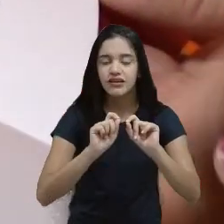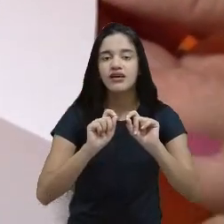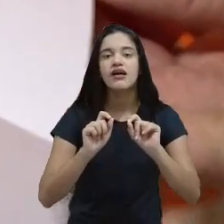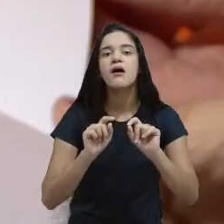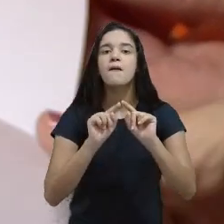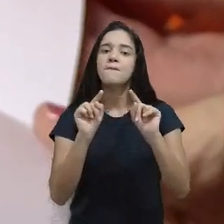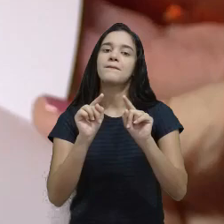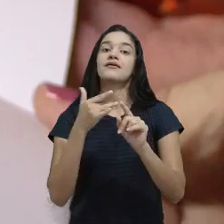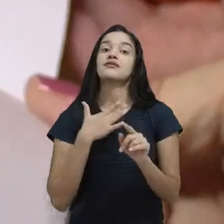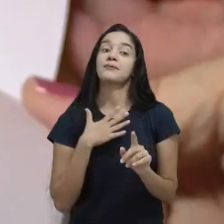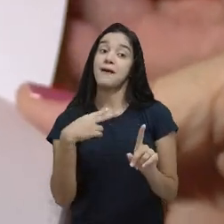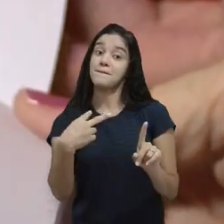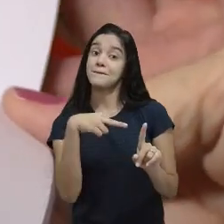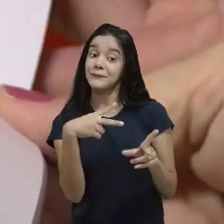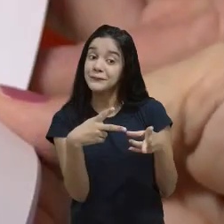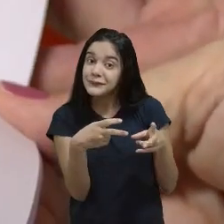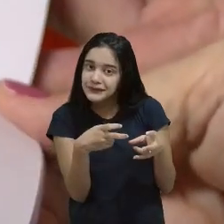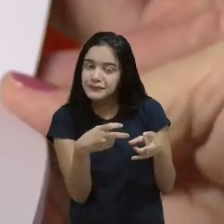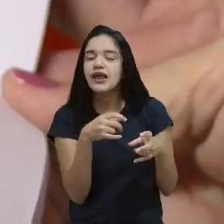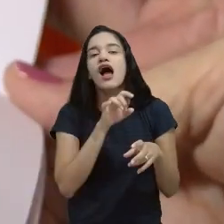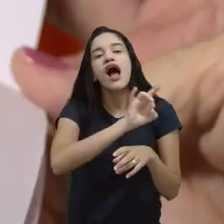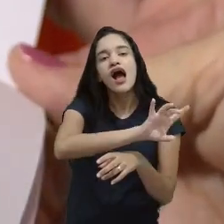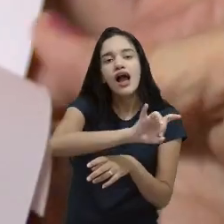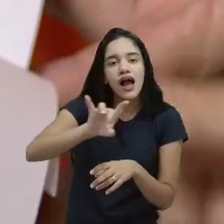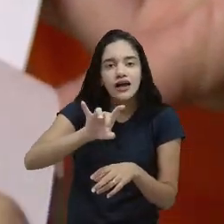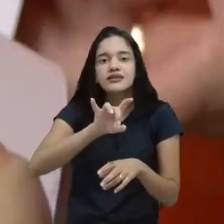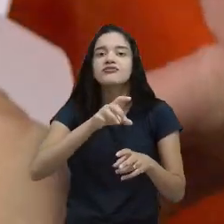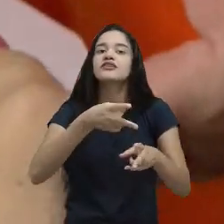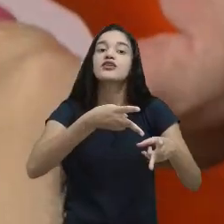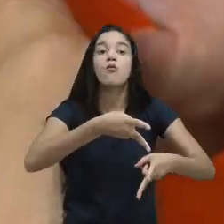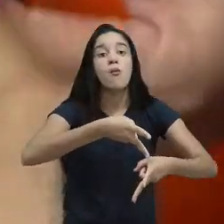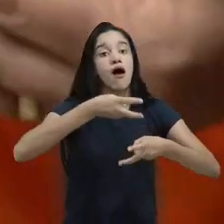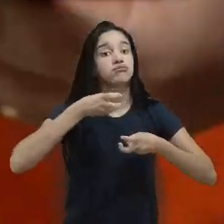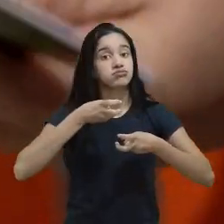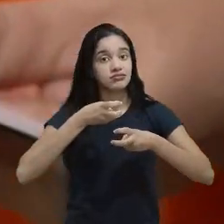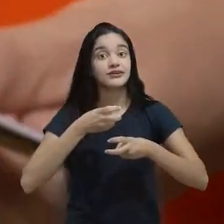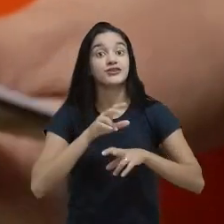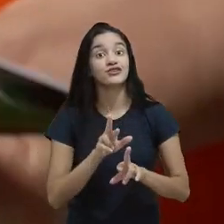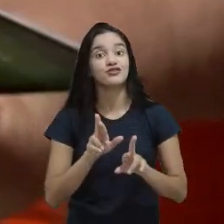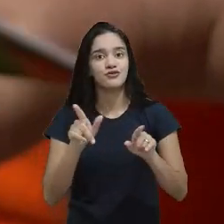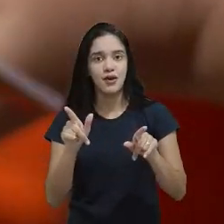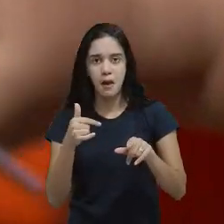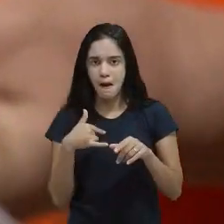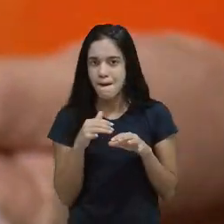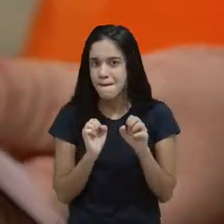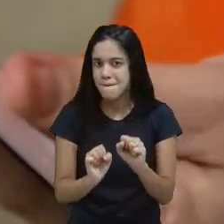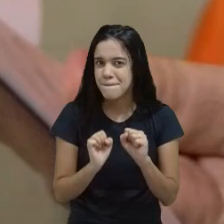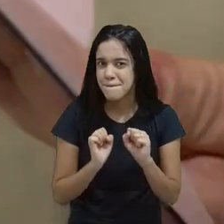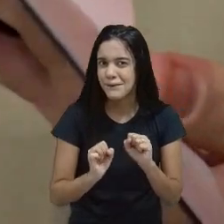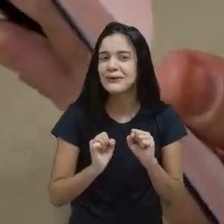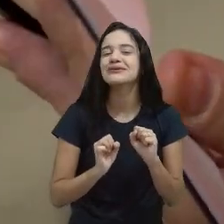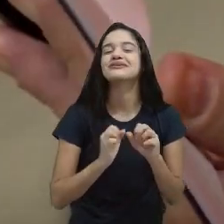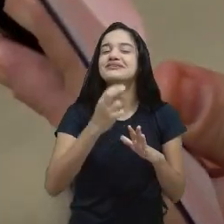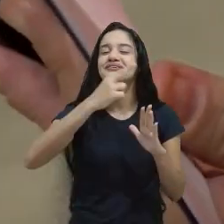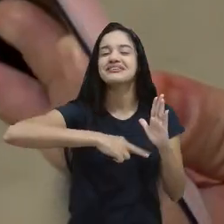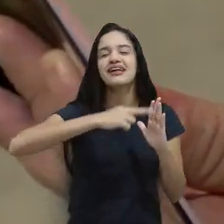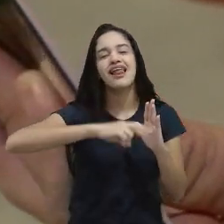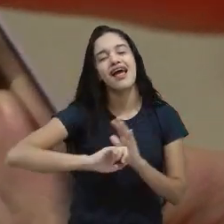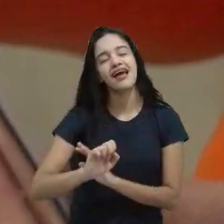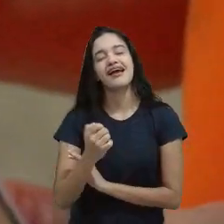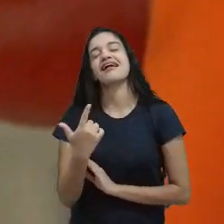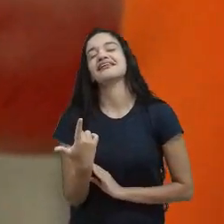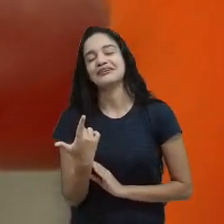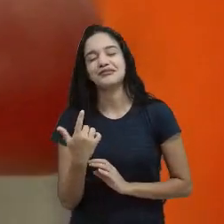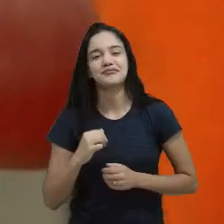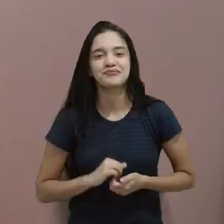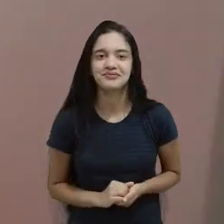é a minha visão. É claro que cada um vai ter a sua visão de esperança. Posso ler sua visão, Magali? Claro, minha querida. Então vamos